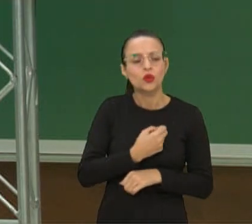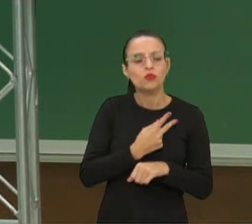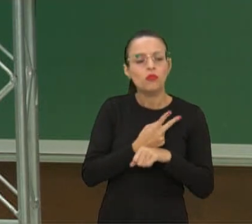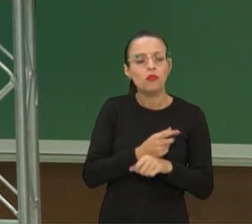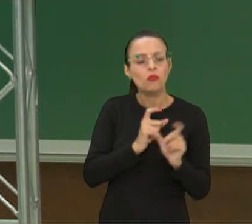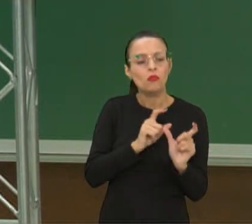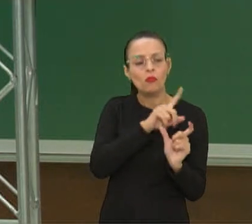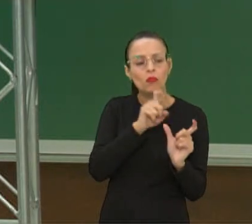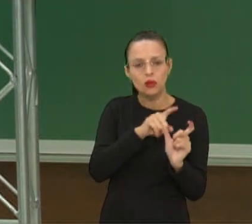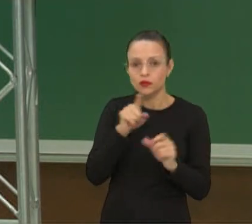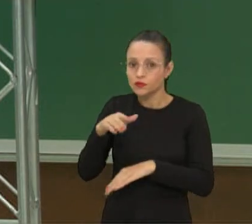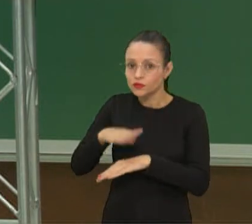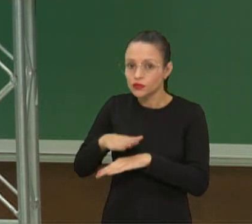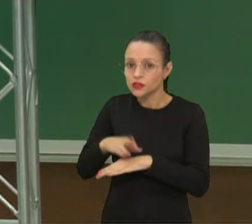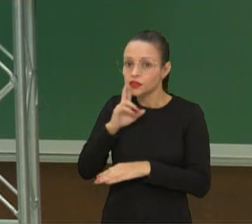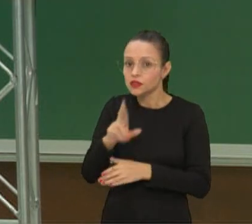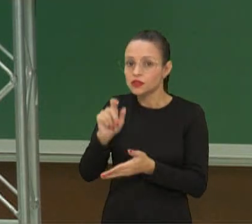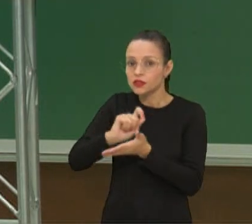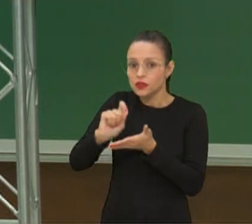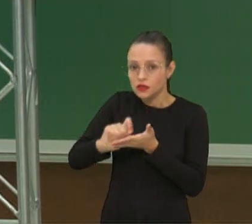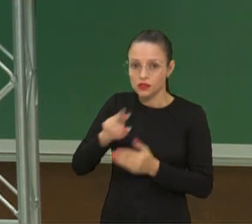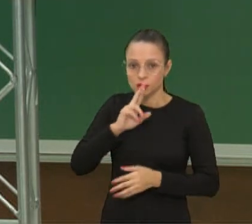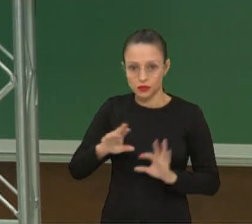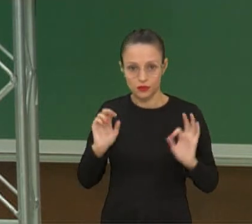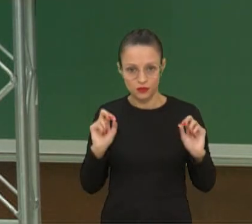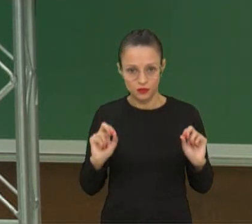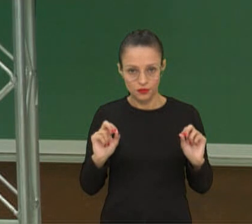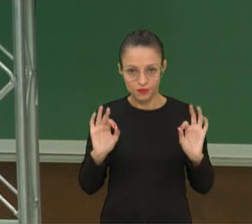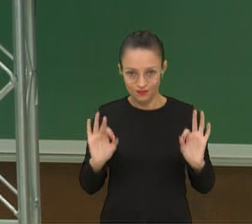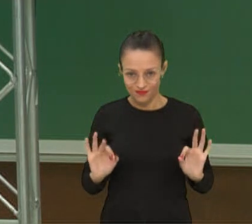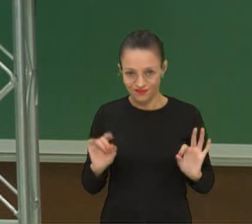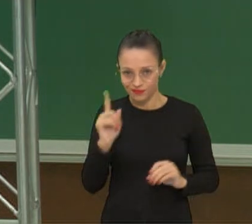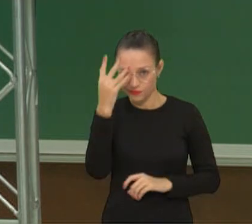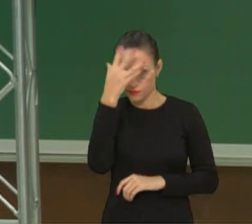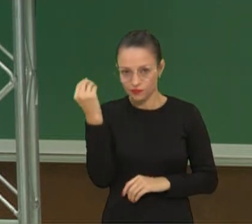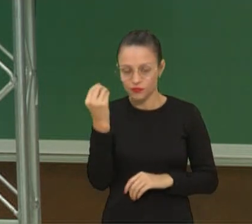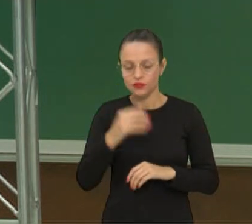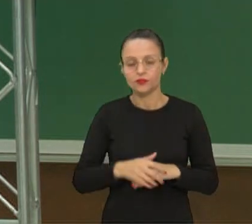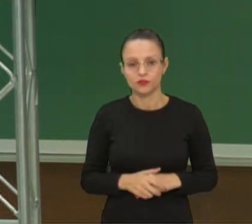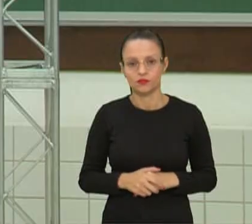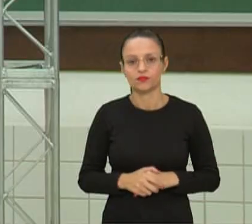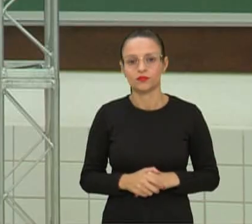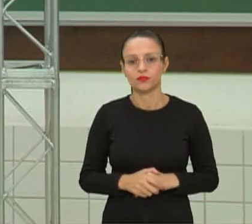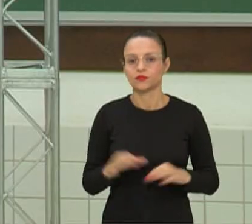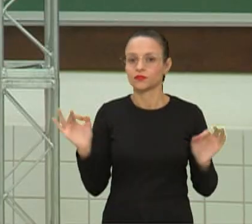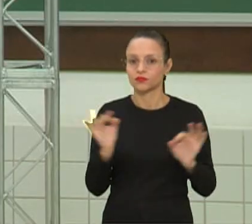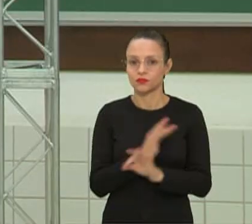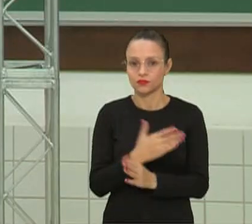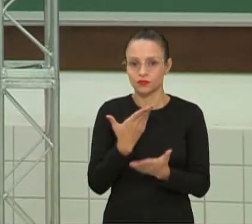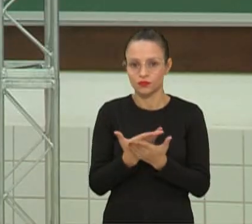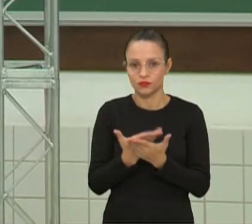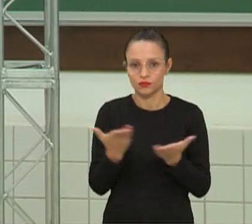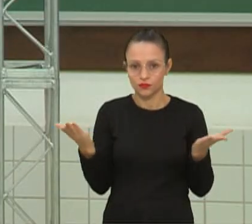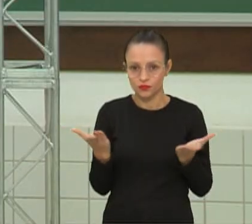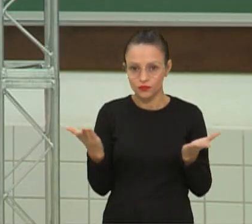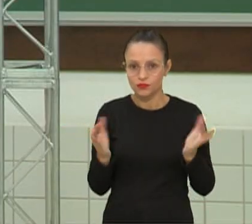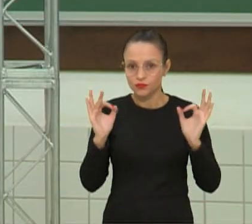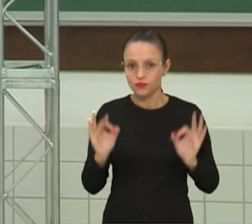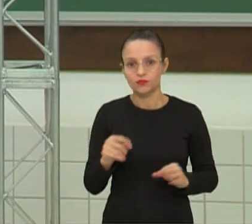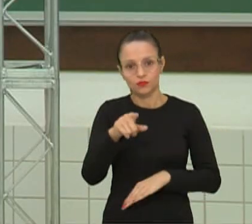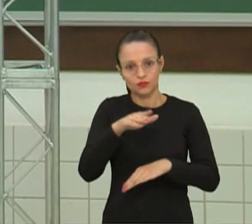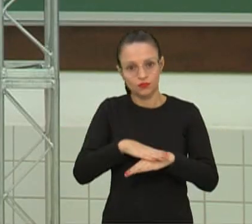qual é o número procurado. Escrever a resposta, não esqueça disso, tá? E com isso nós concluímos a aula de hoje, certo?